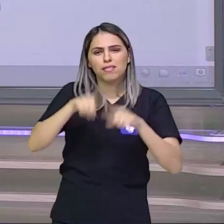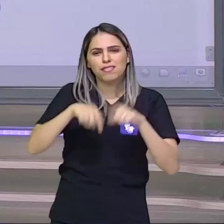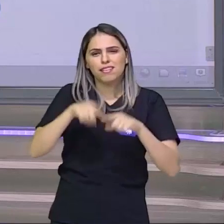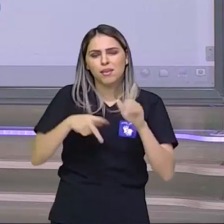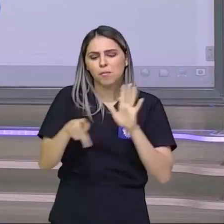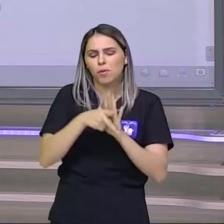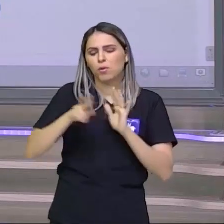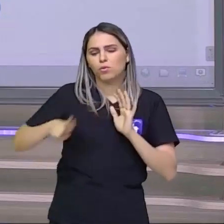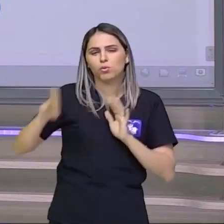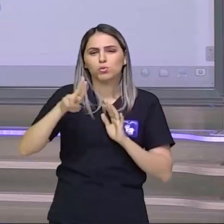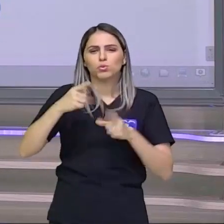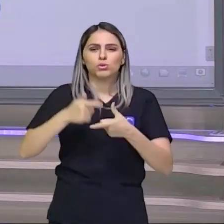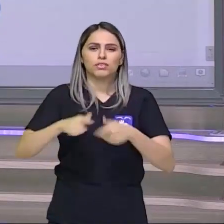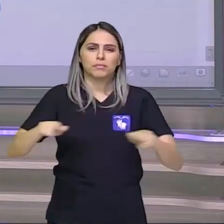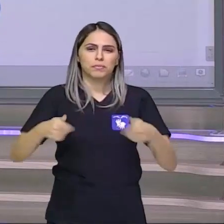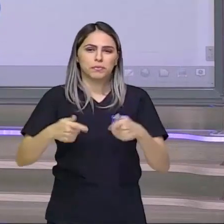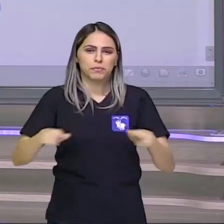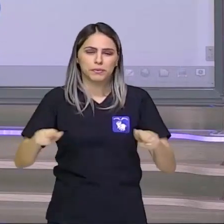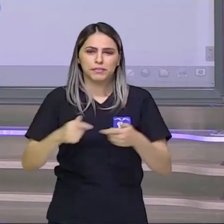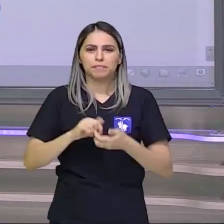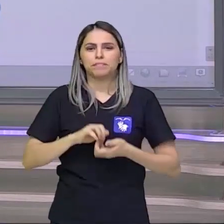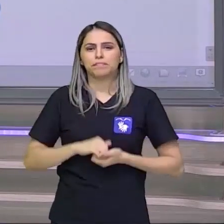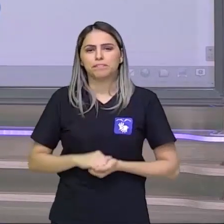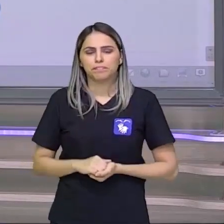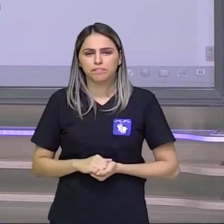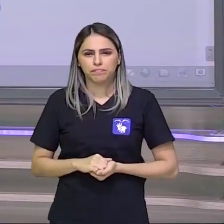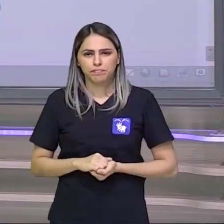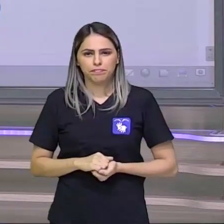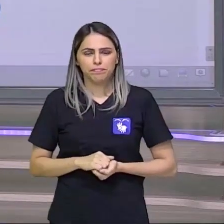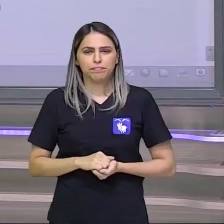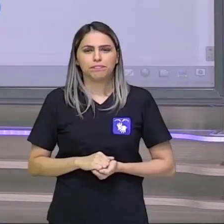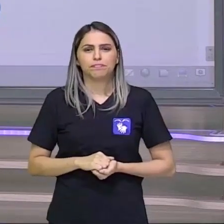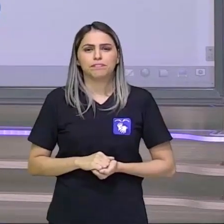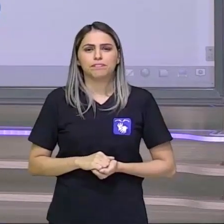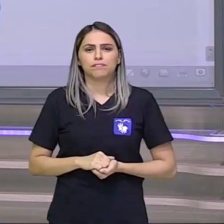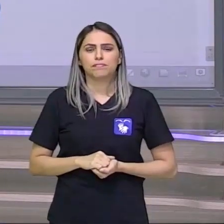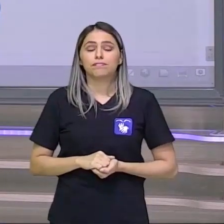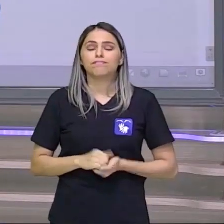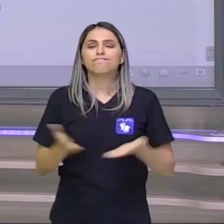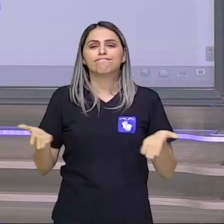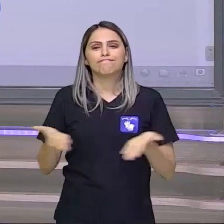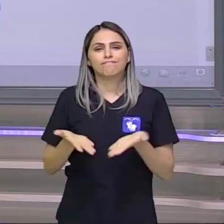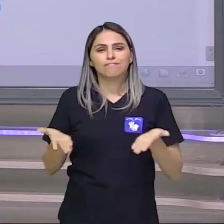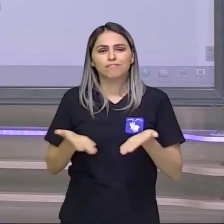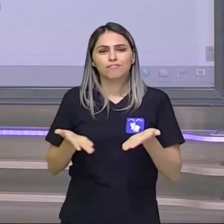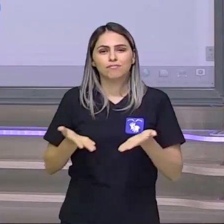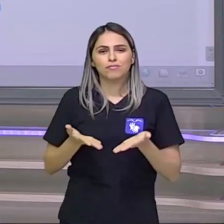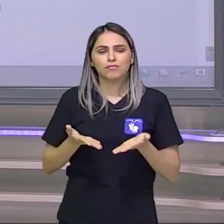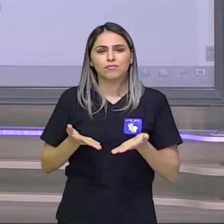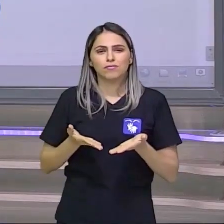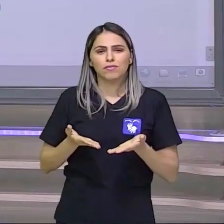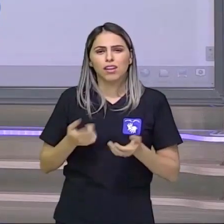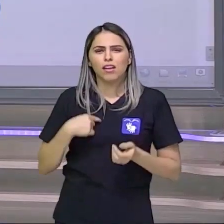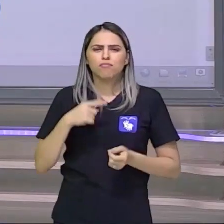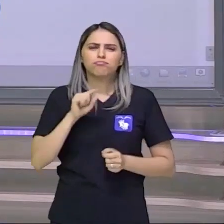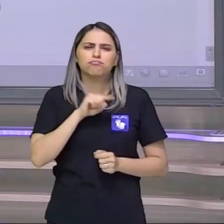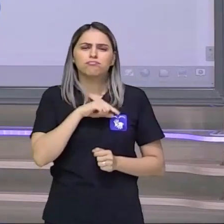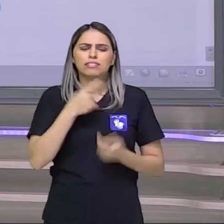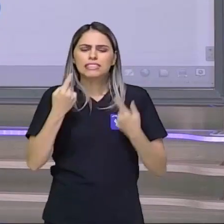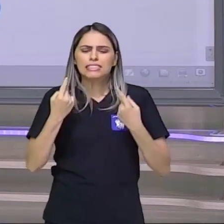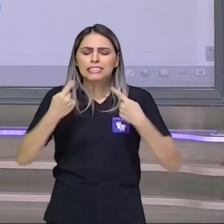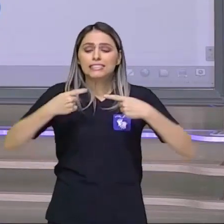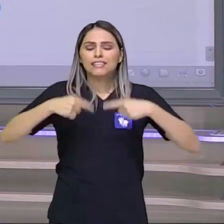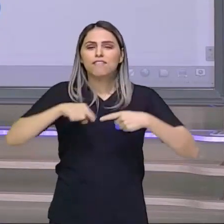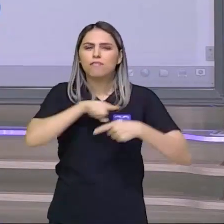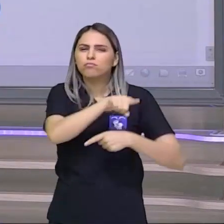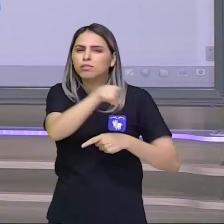musicais, seja violão, seja guitarra, entre outros instrumentos. Agora eu vou fazer o